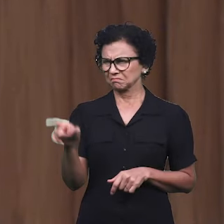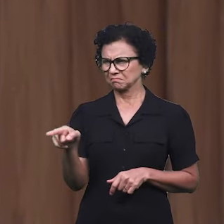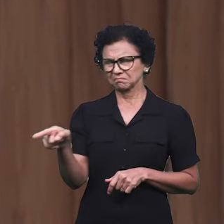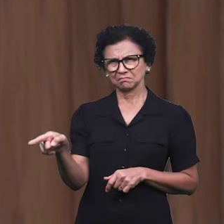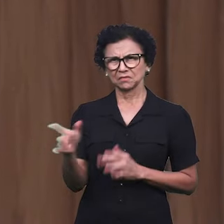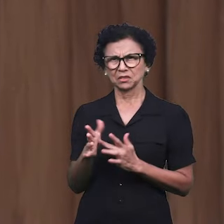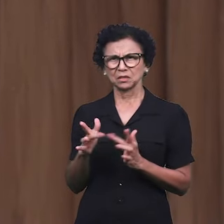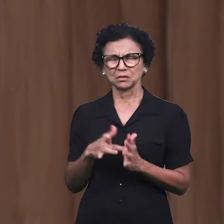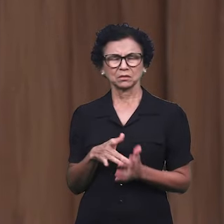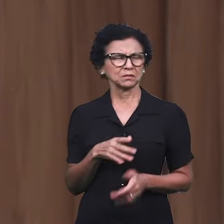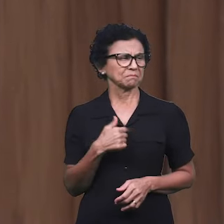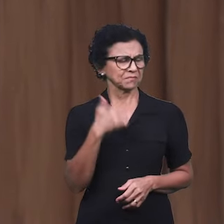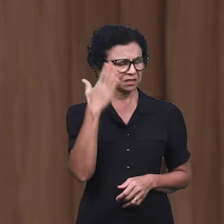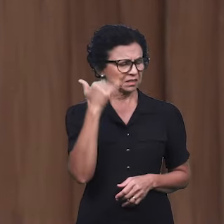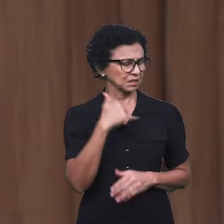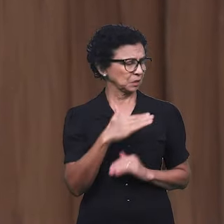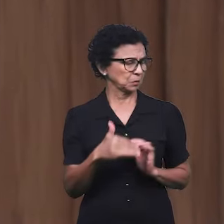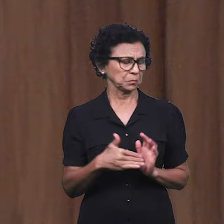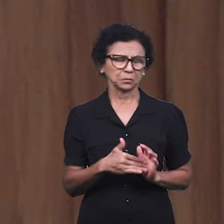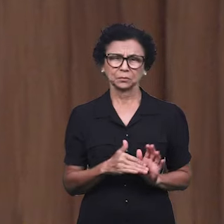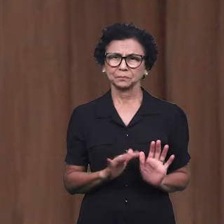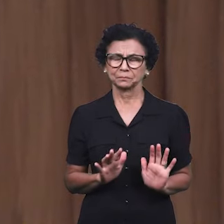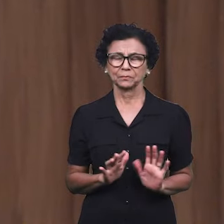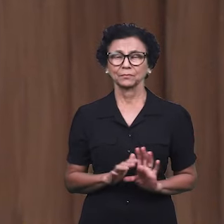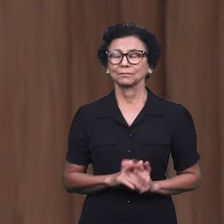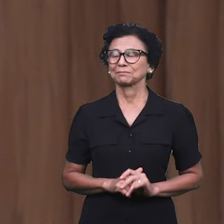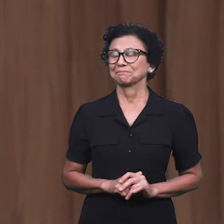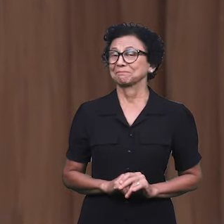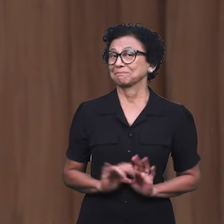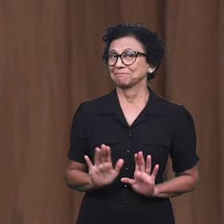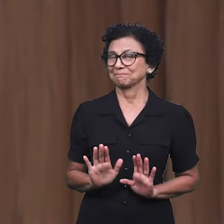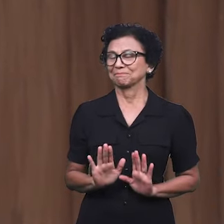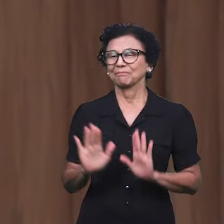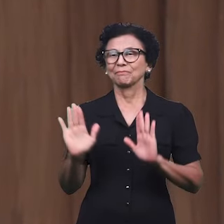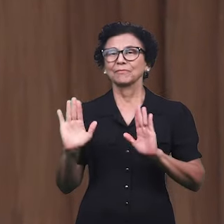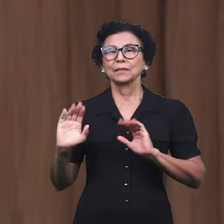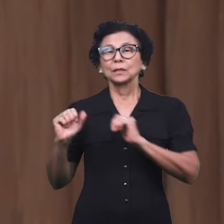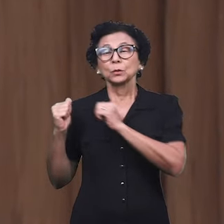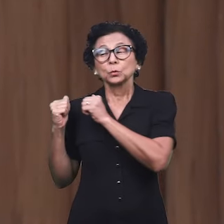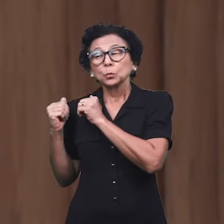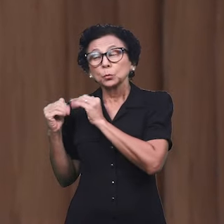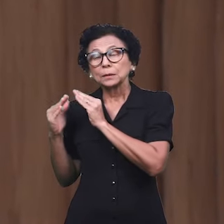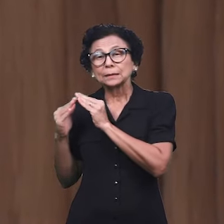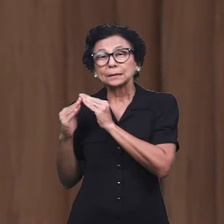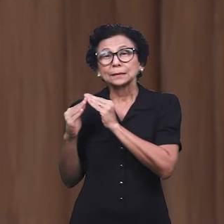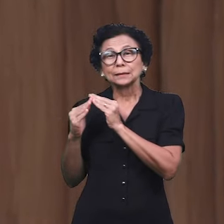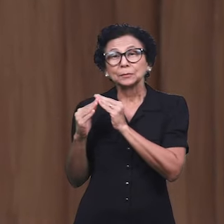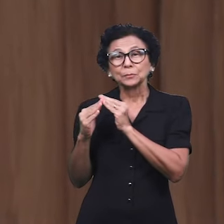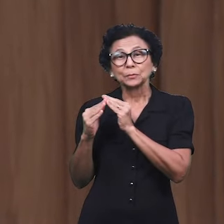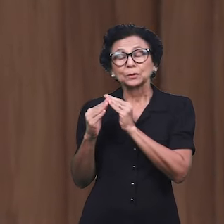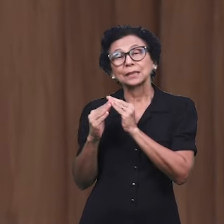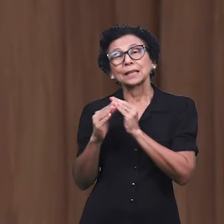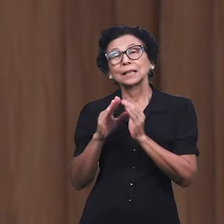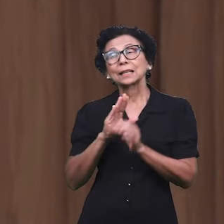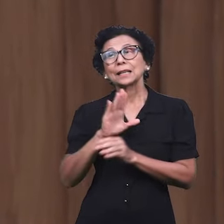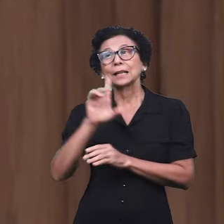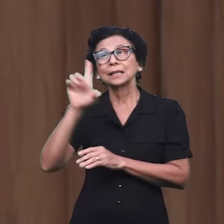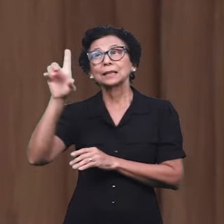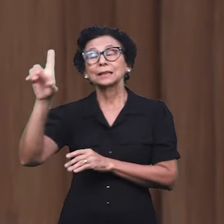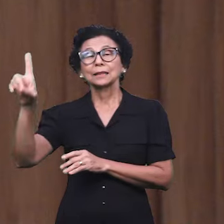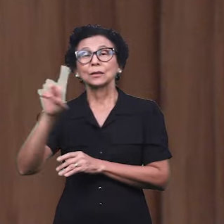Então, na eternidade, no princípio era Deus, era o Verbo, e o Verbo era Deus.